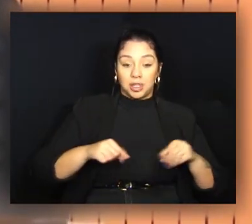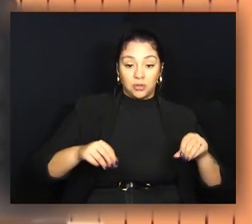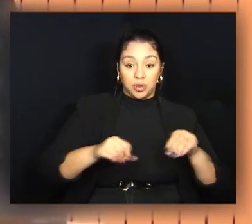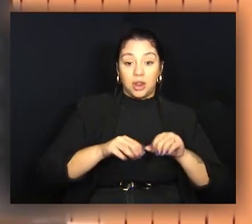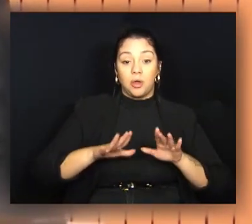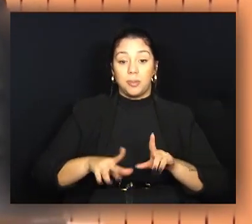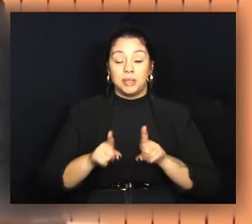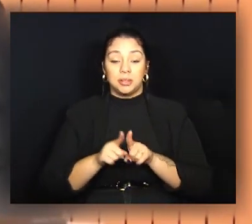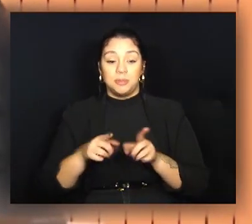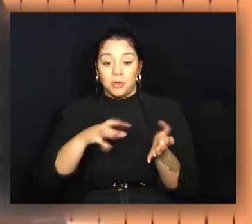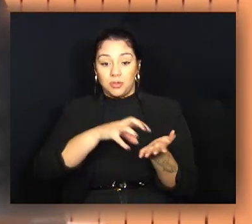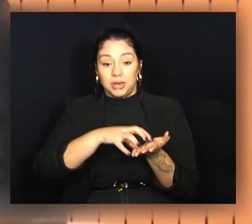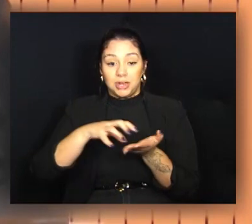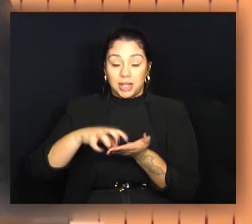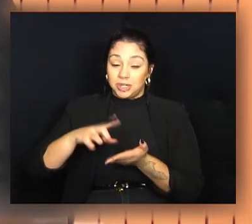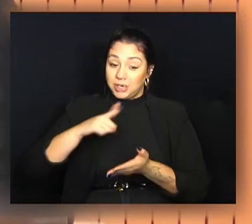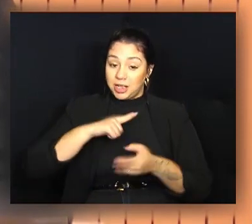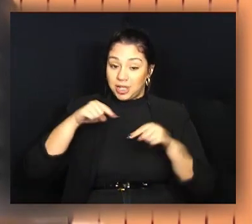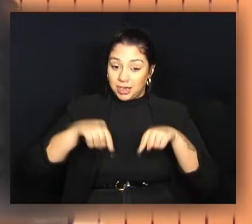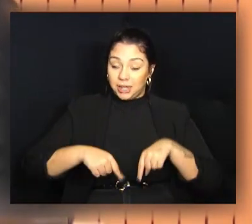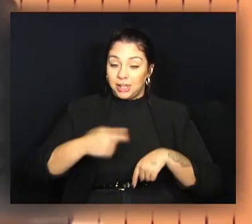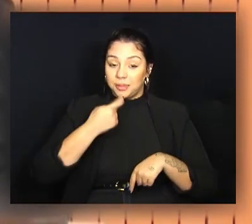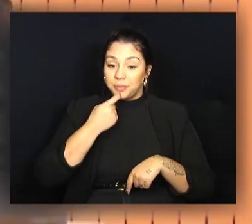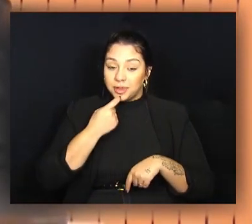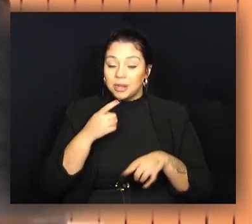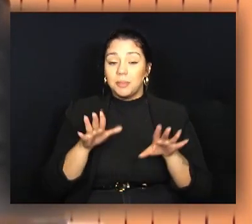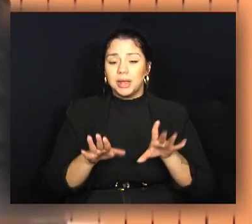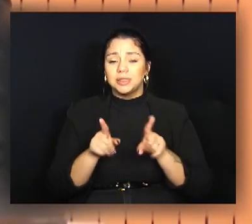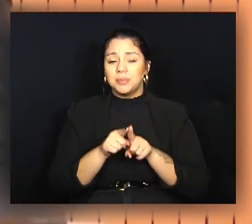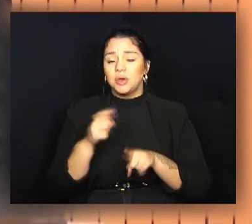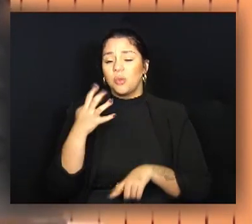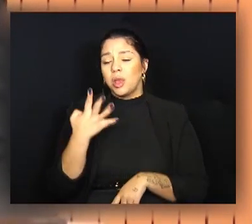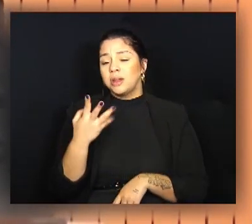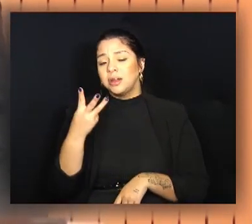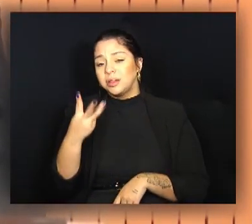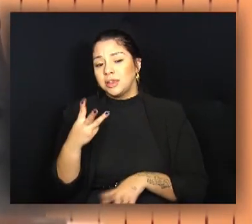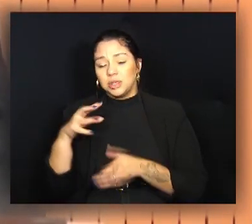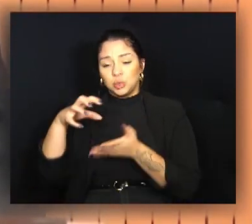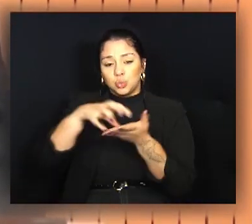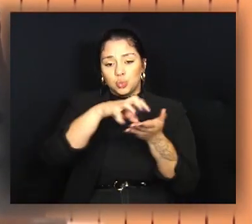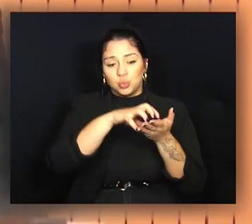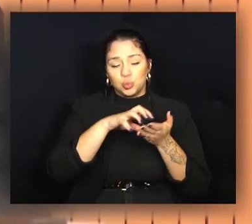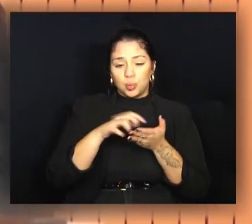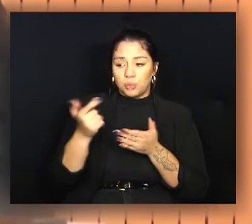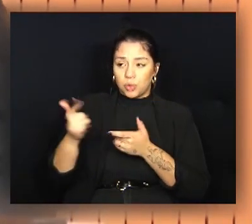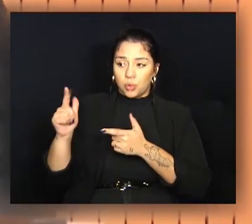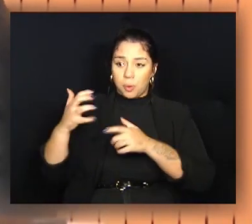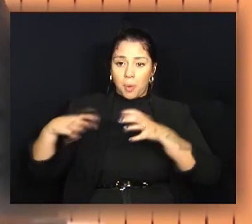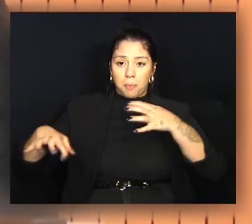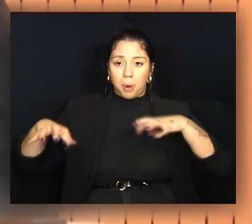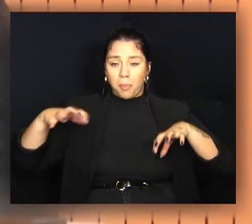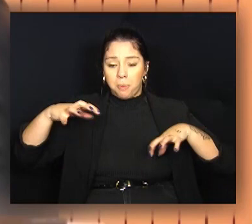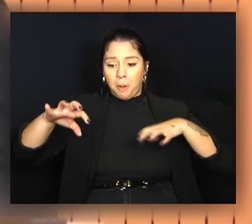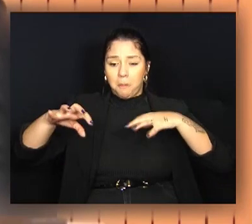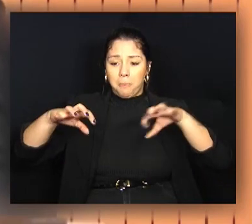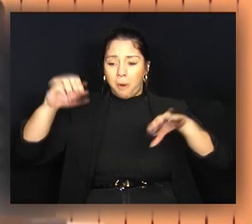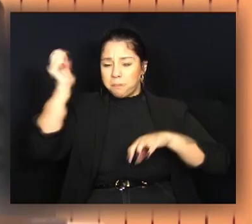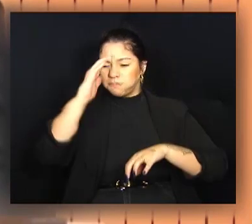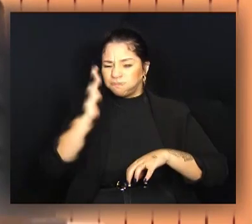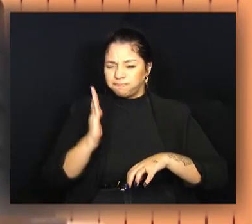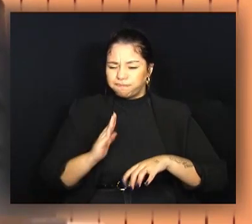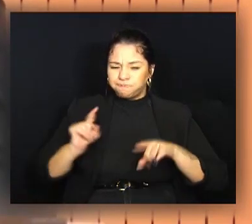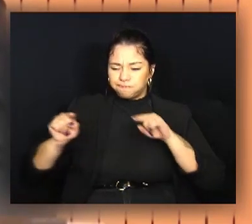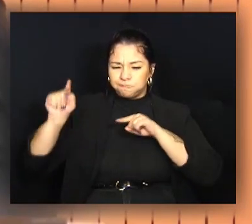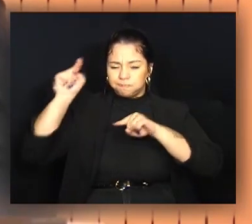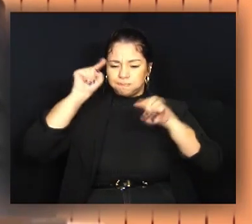de Campinas, mas também das 43 unidades descentralizadas da Embrapa dispersas em todo o nosso território